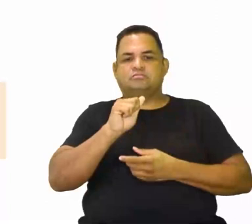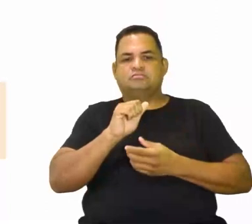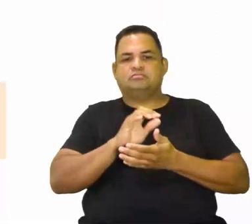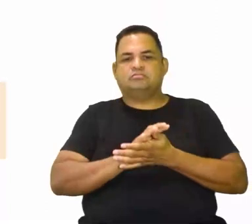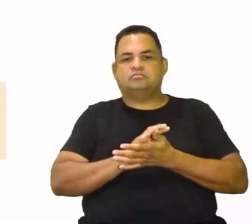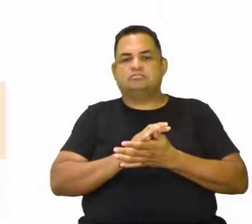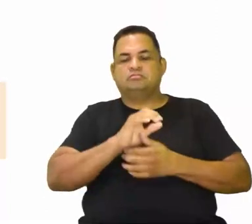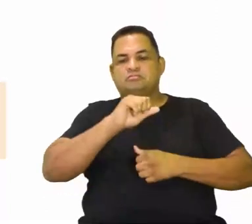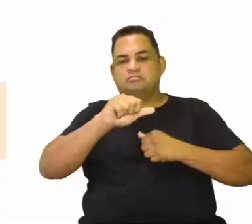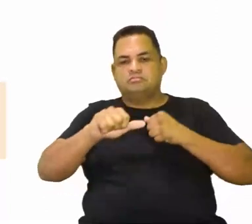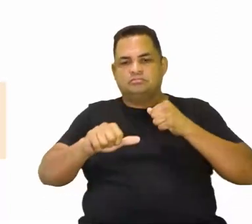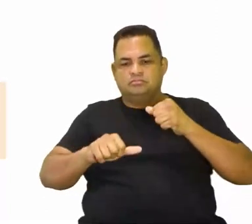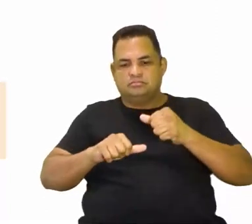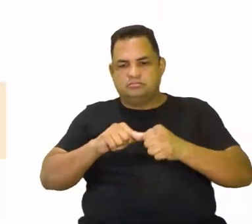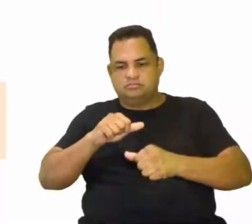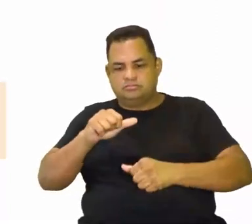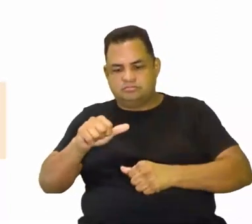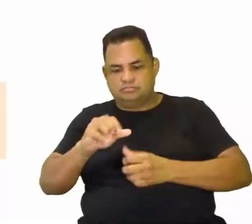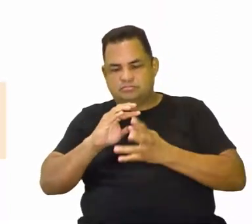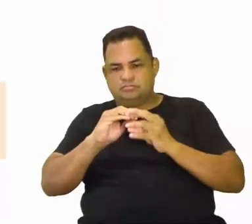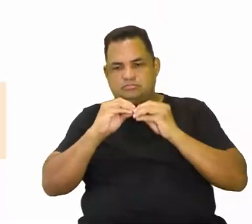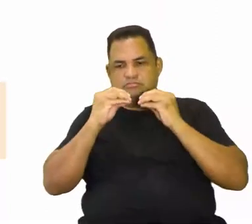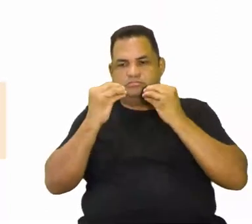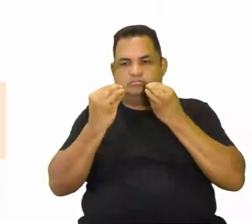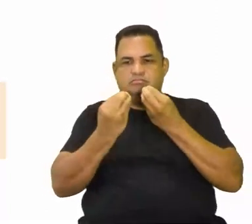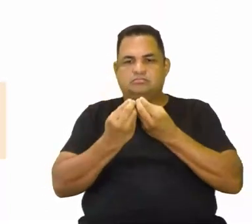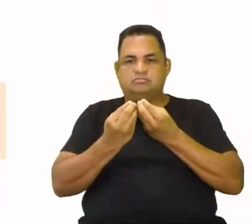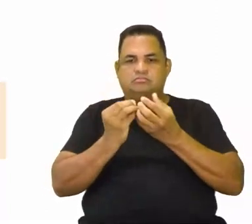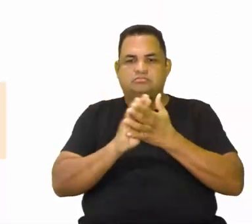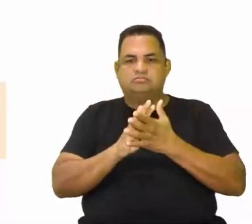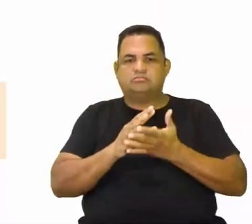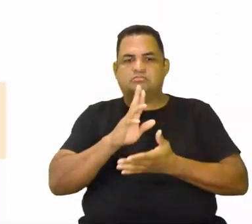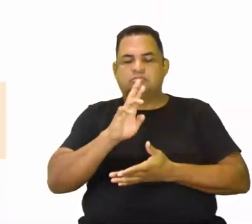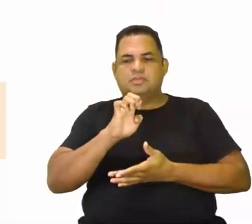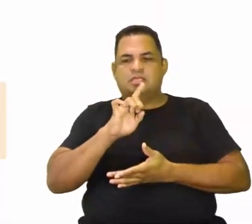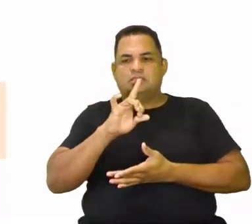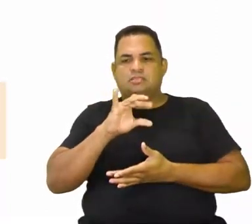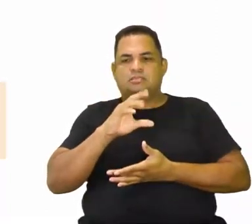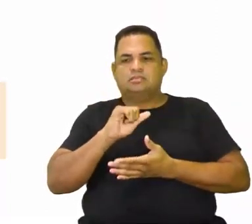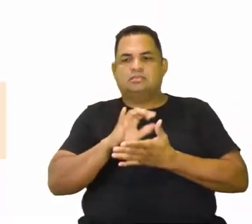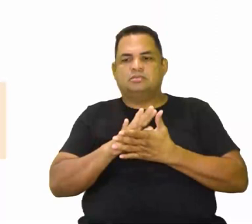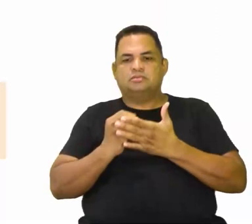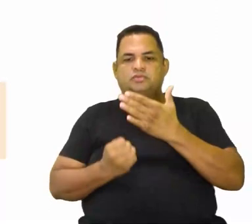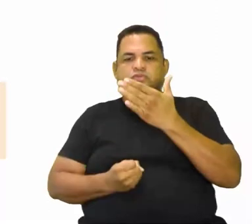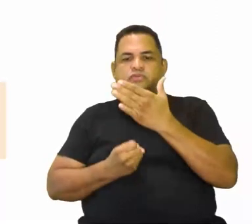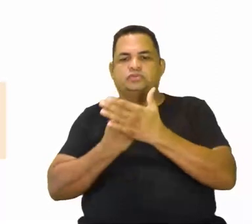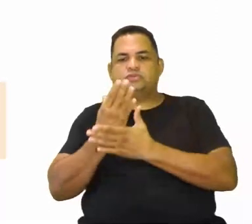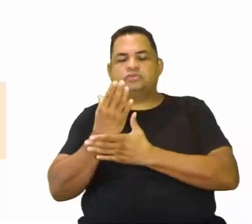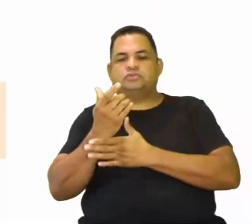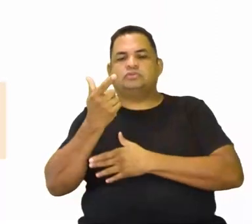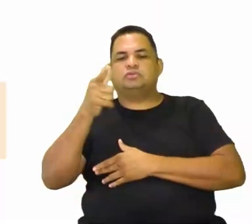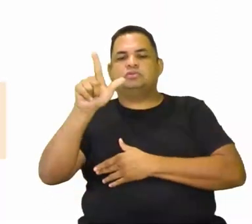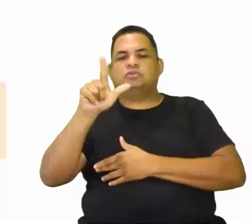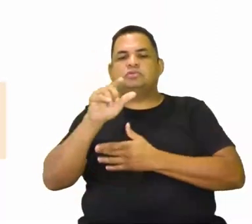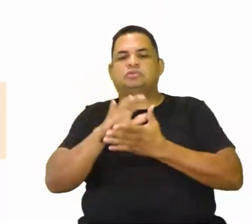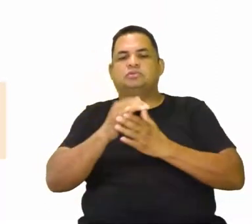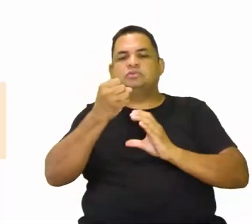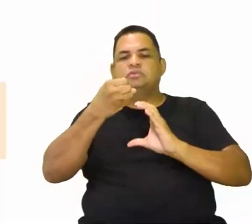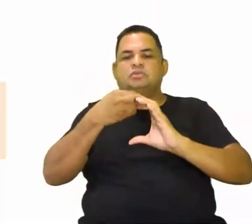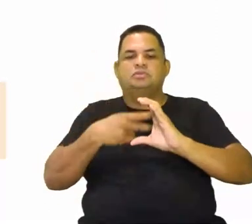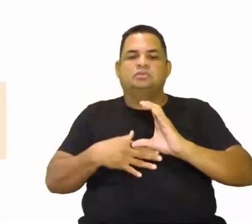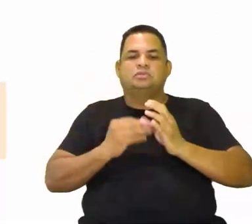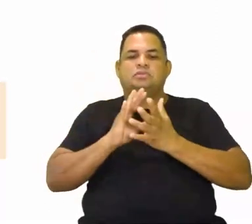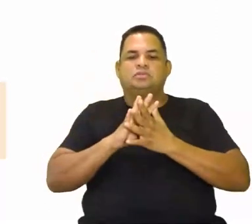está mudando as substâncias reagentes e adquirindo outras características